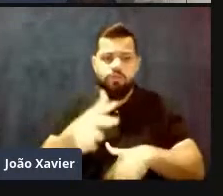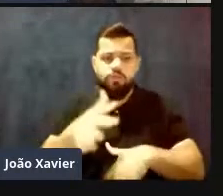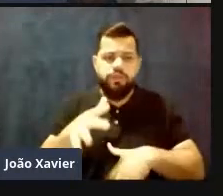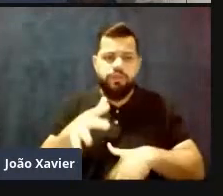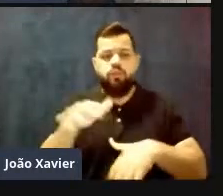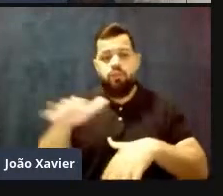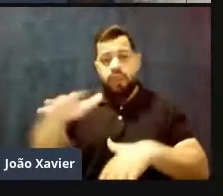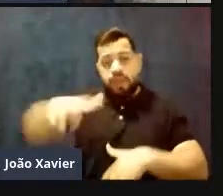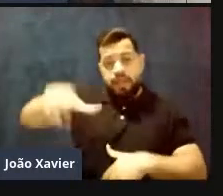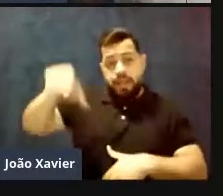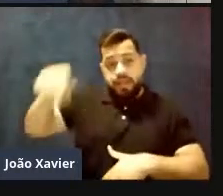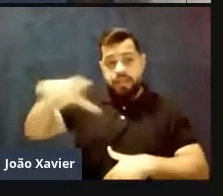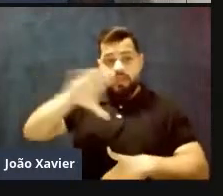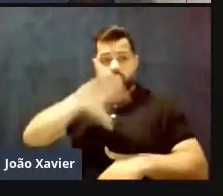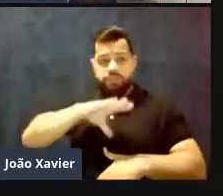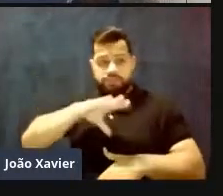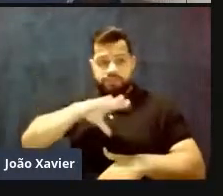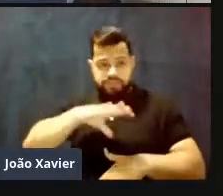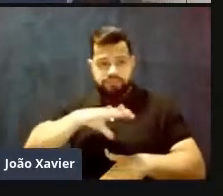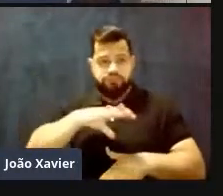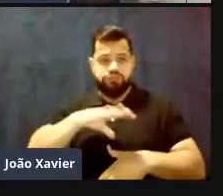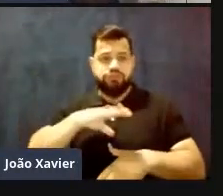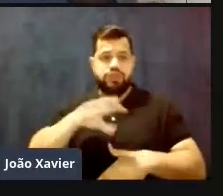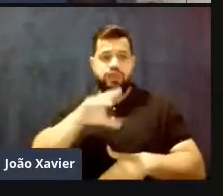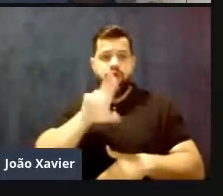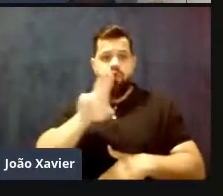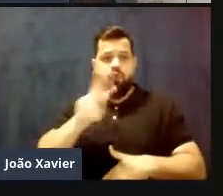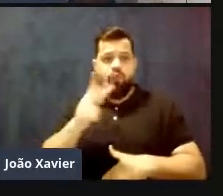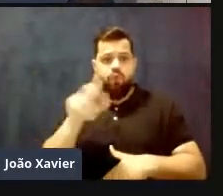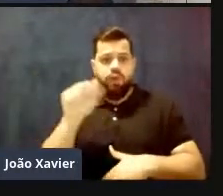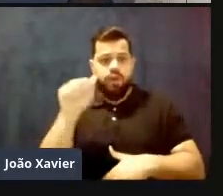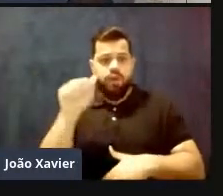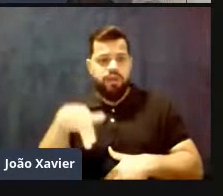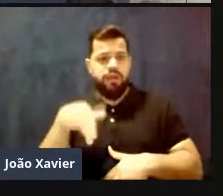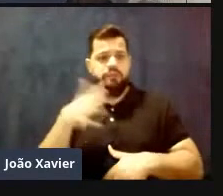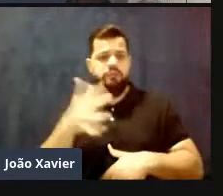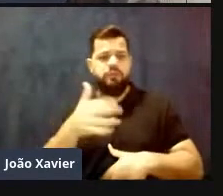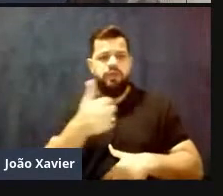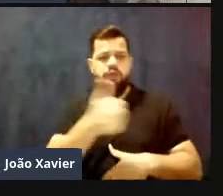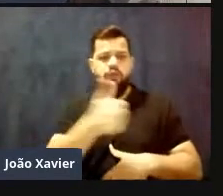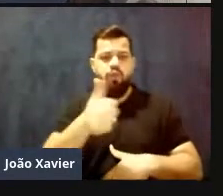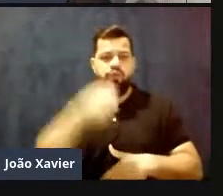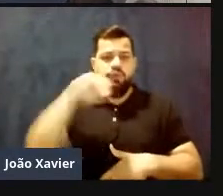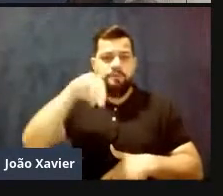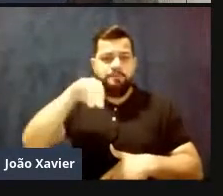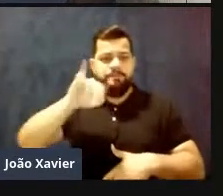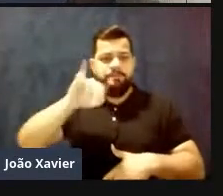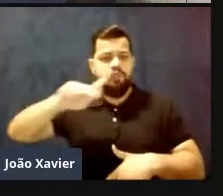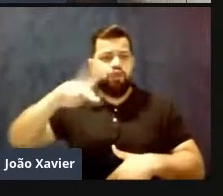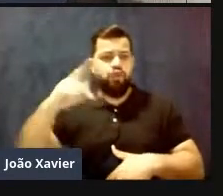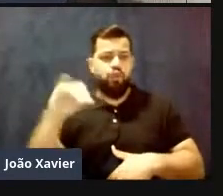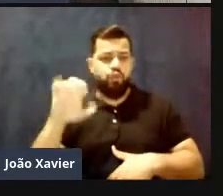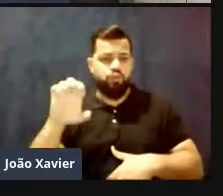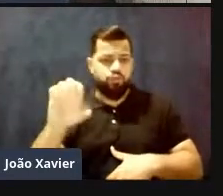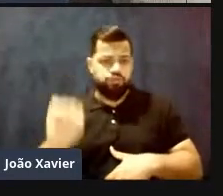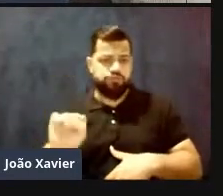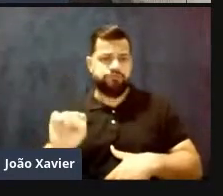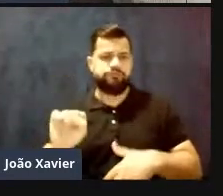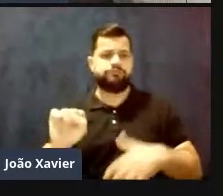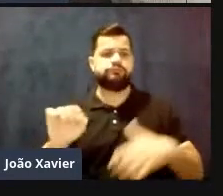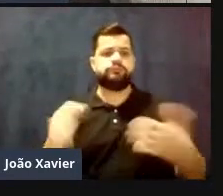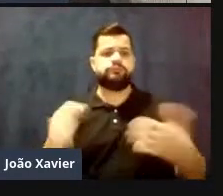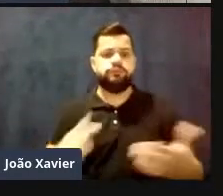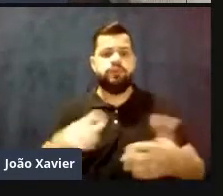um surto, né, uma expansão dos casos de Covid-19. Desde então, o coronavírus, enquanto um vírus que já